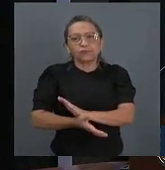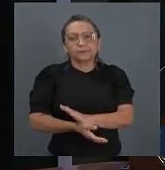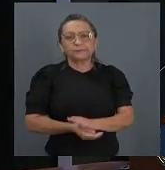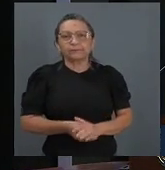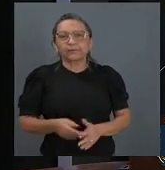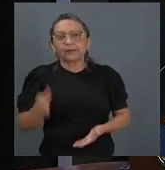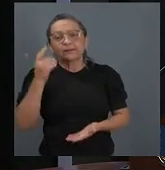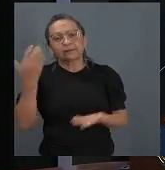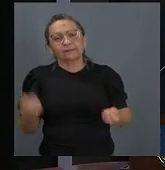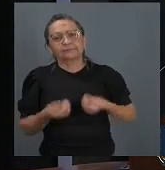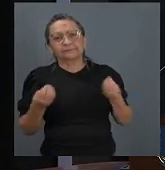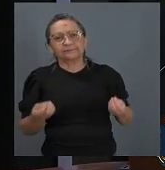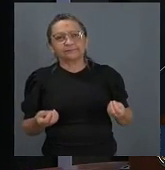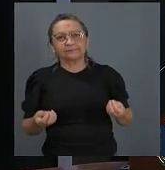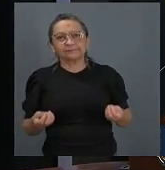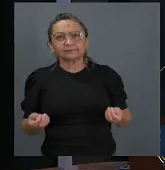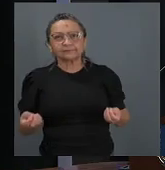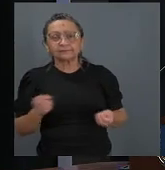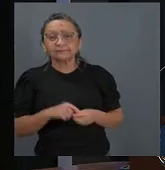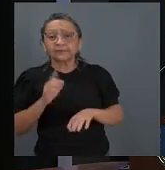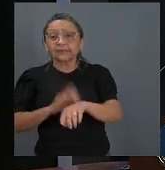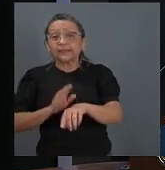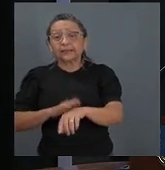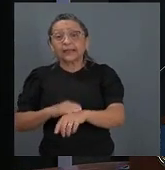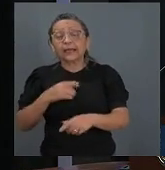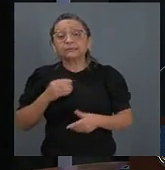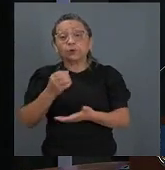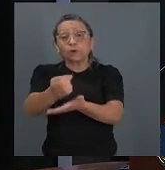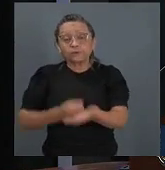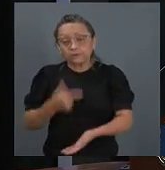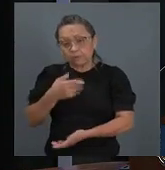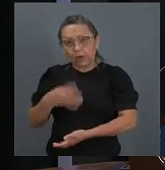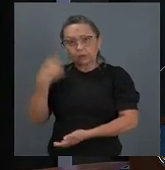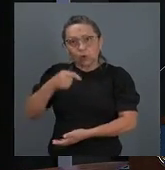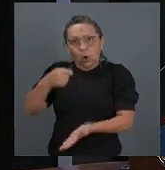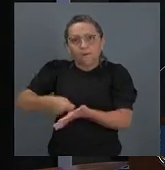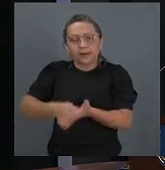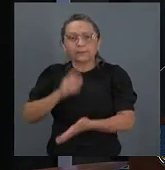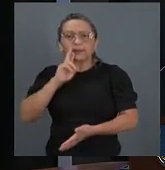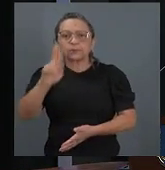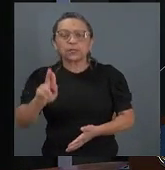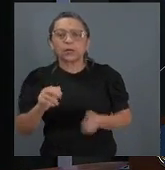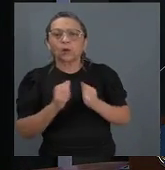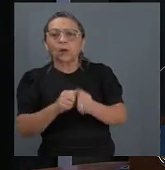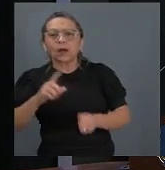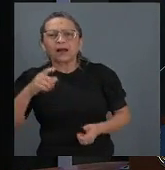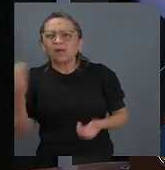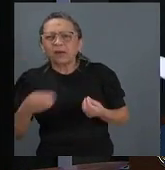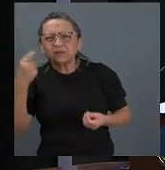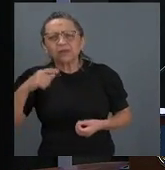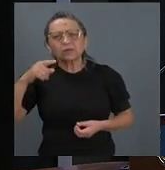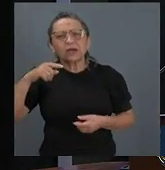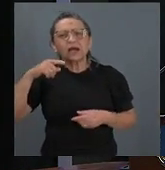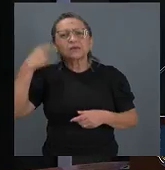uma interpelação com 24 horas para responder, com advogados do Senado, um